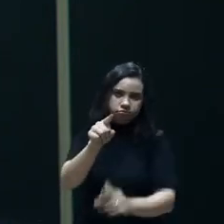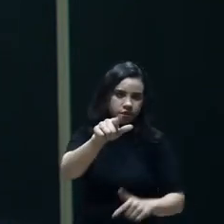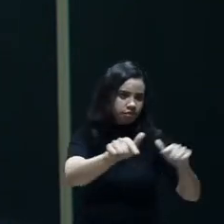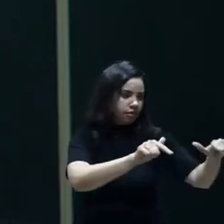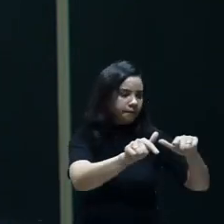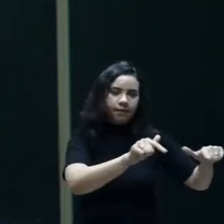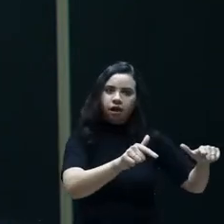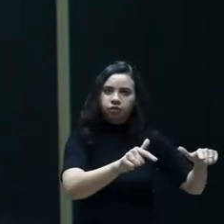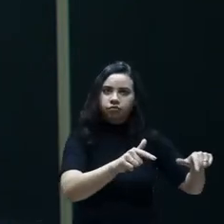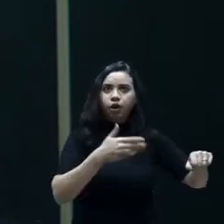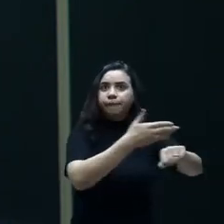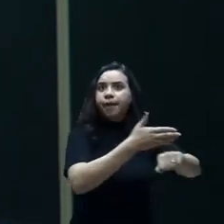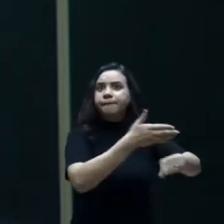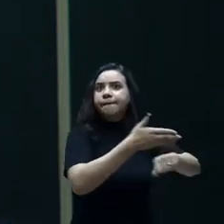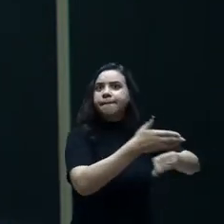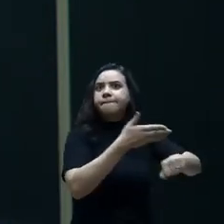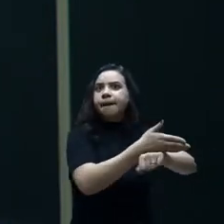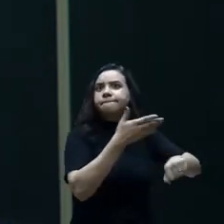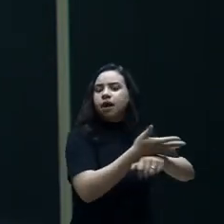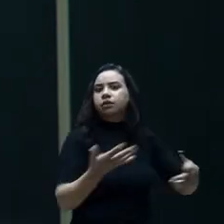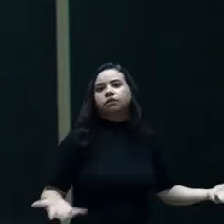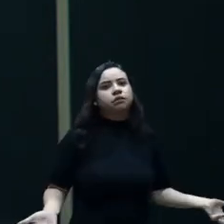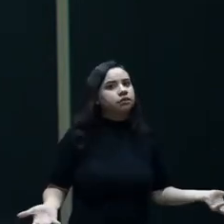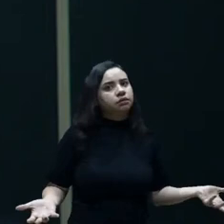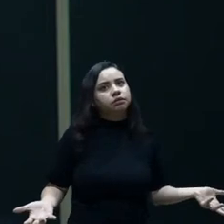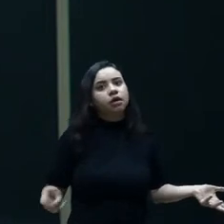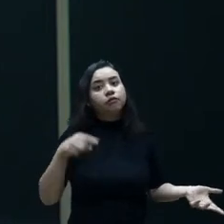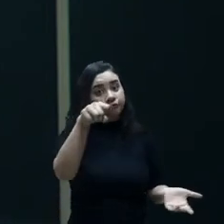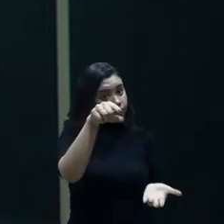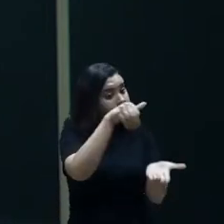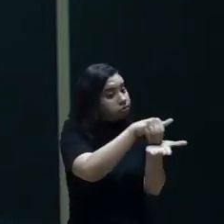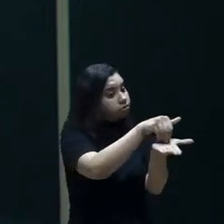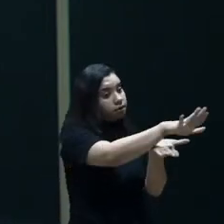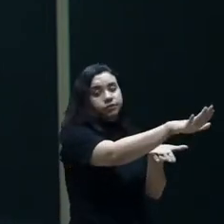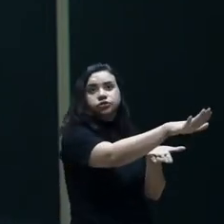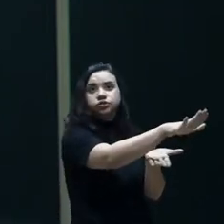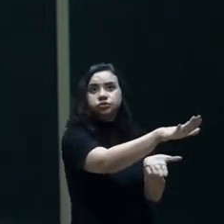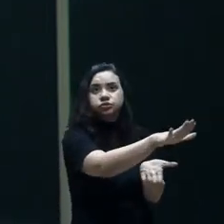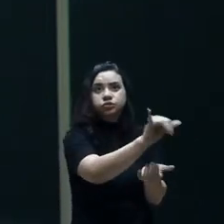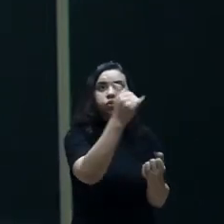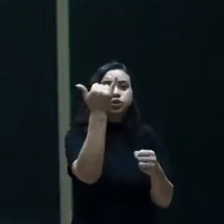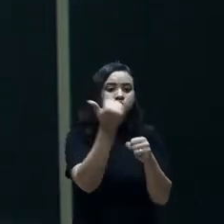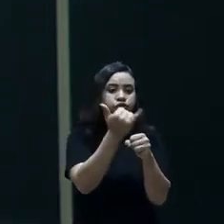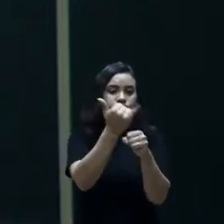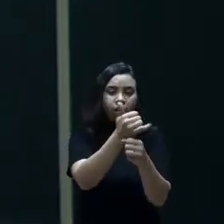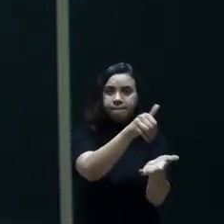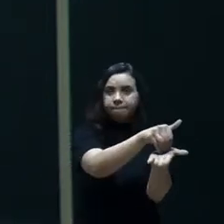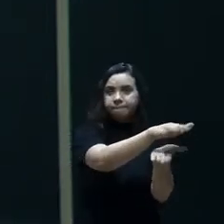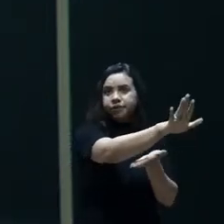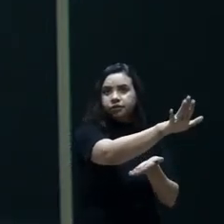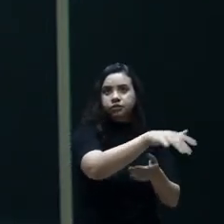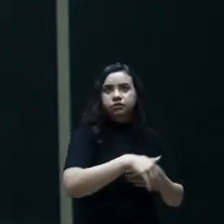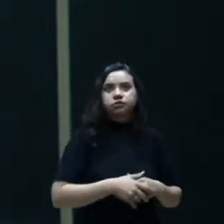é que pode? E a cada uma hora e meia, duas, três vezes no banheiro. Não, tem patrão que te contrata não, meu filho. Você